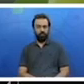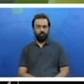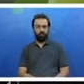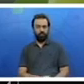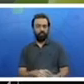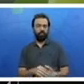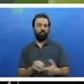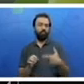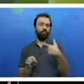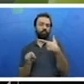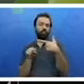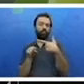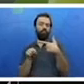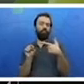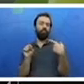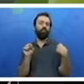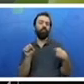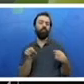E aí?